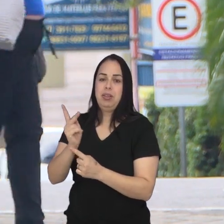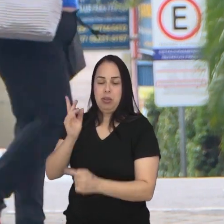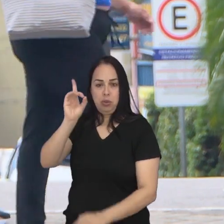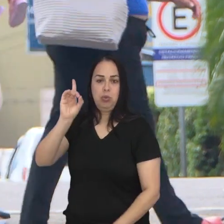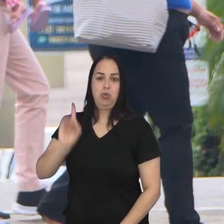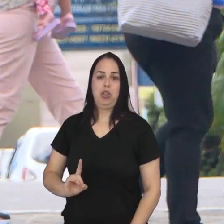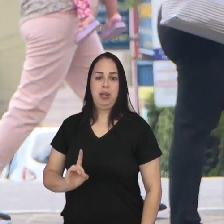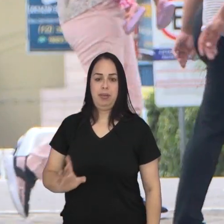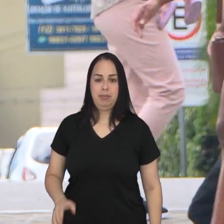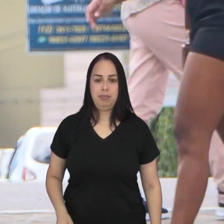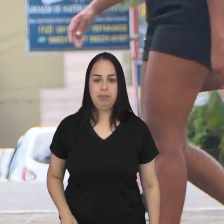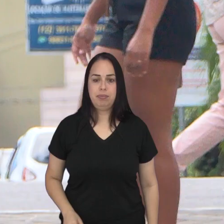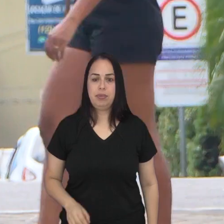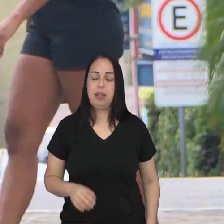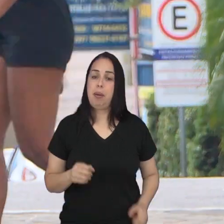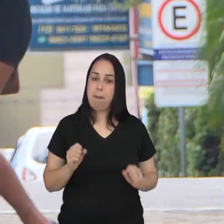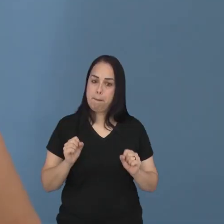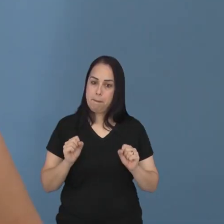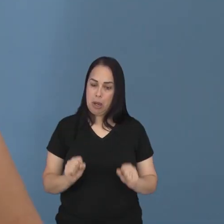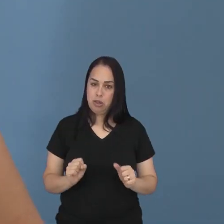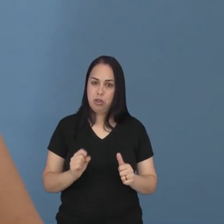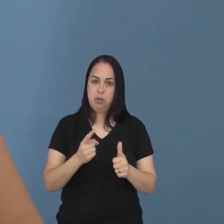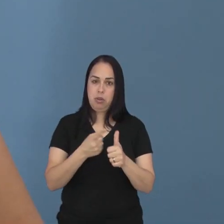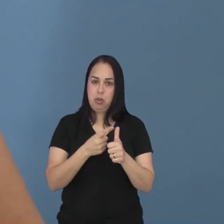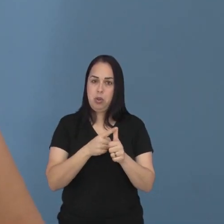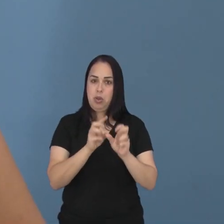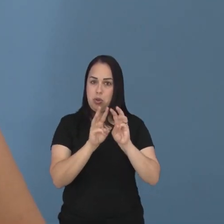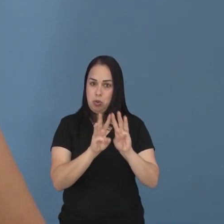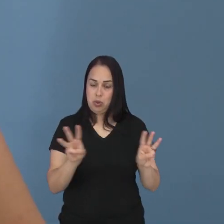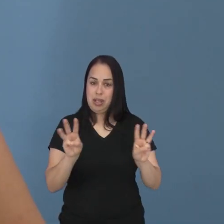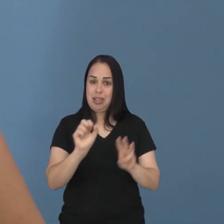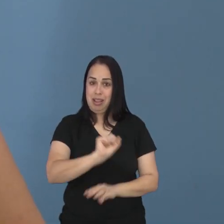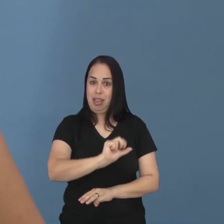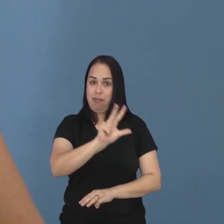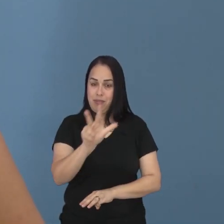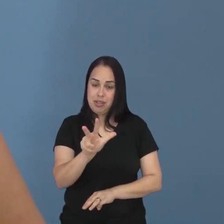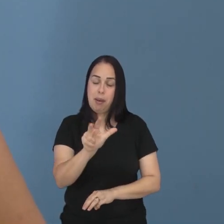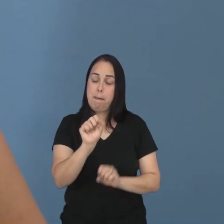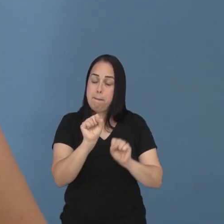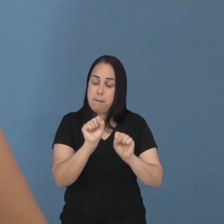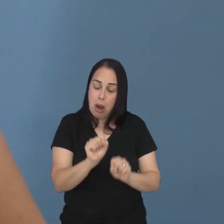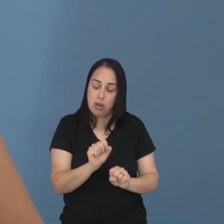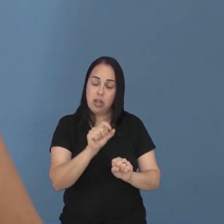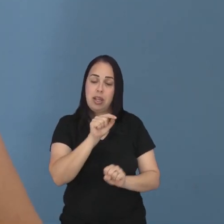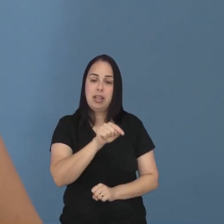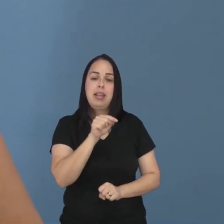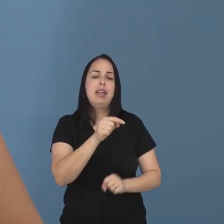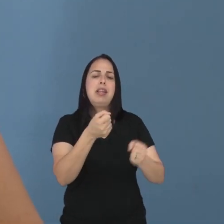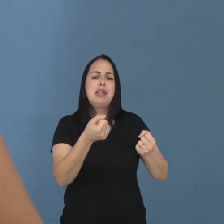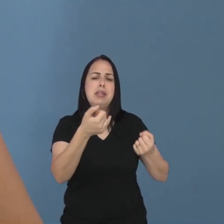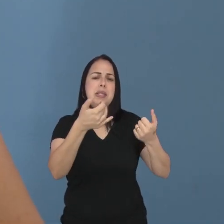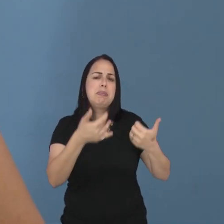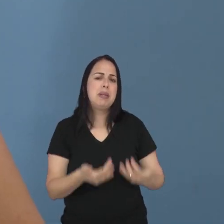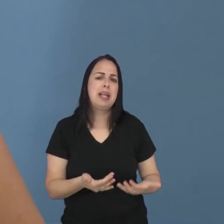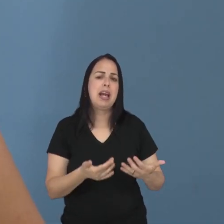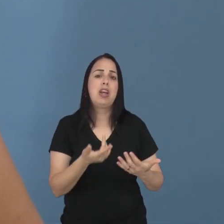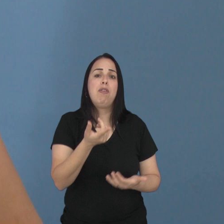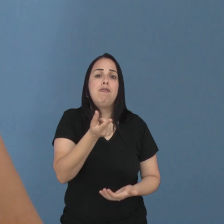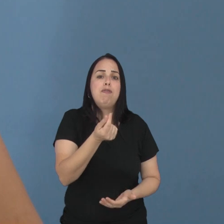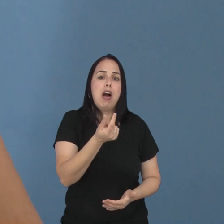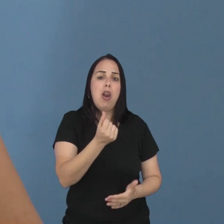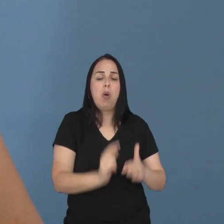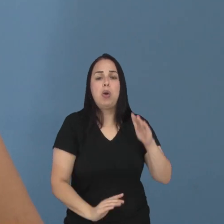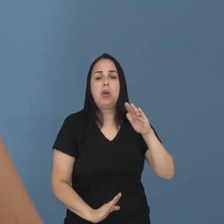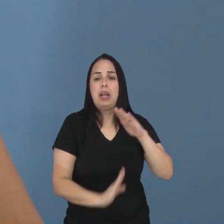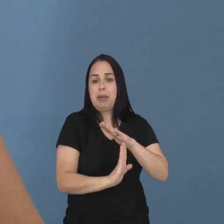agir e ir atrás dos seus direitos. Ele pode entrar primeiro no site da própria Anvisa, que lá explica um